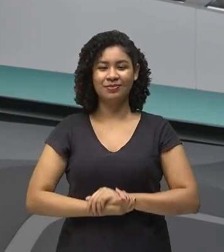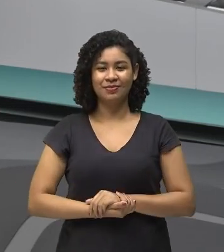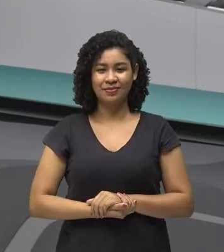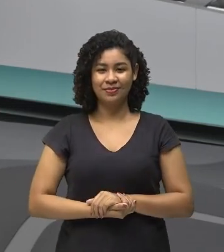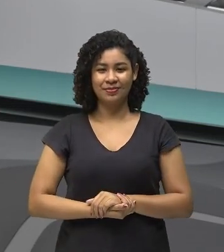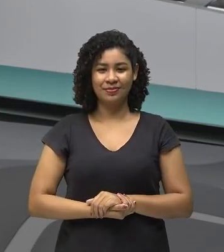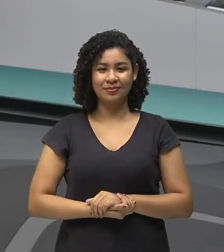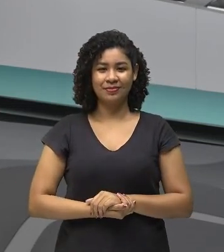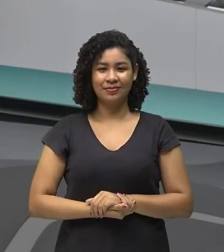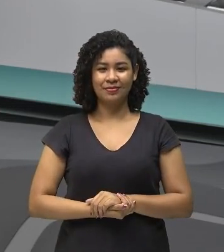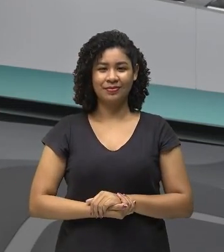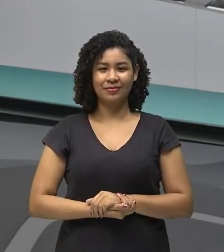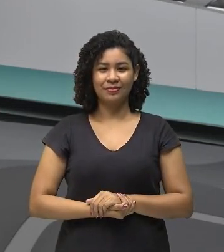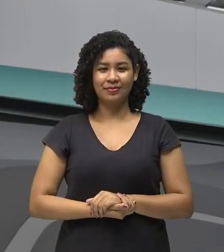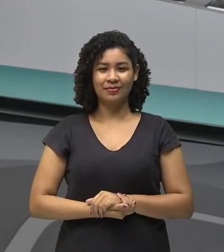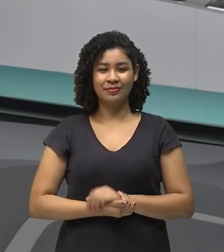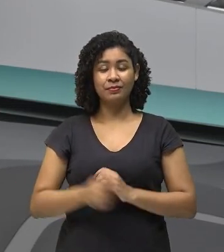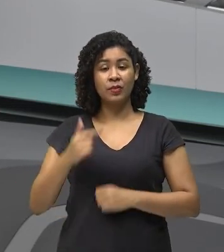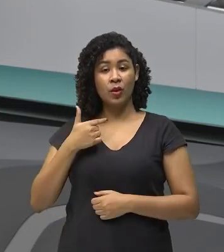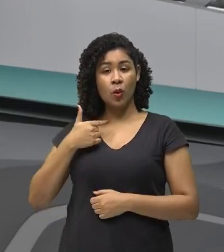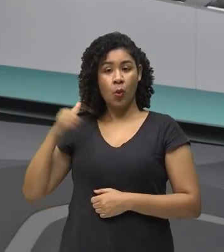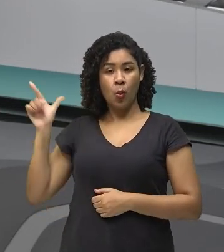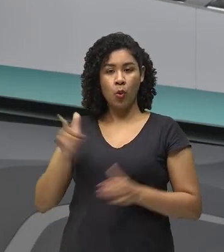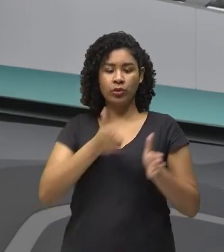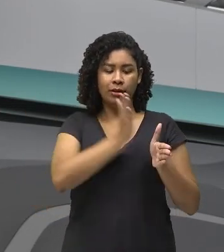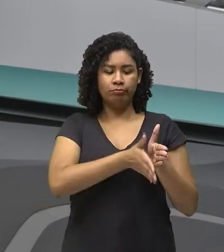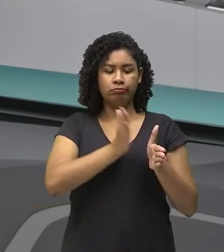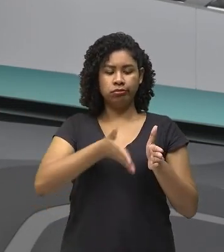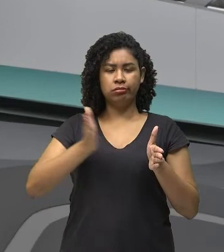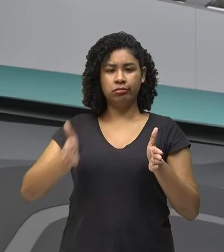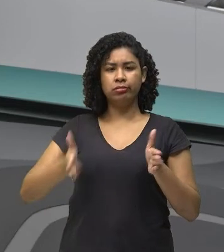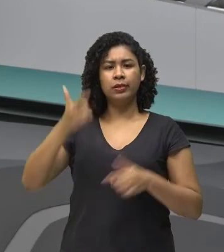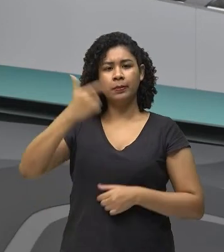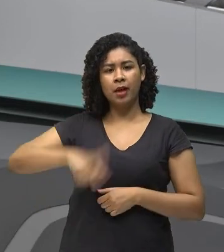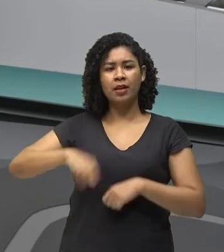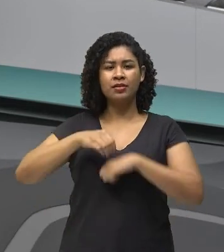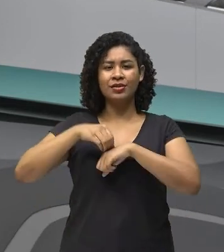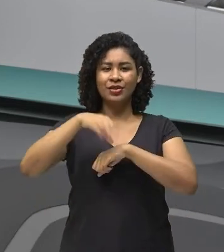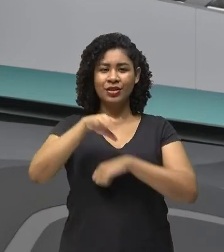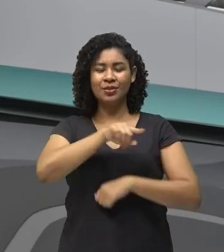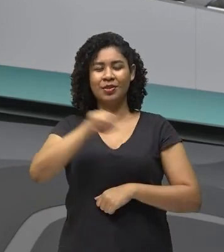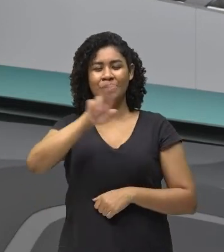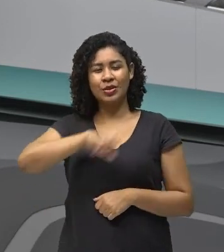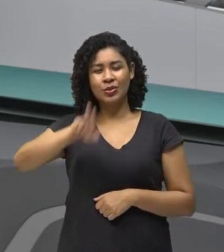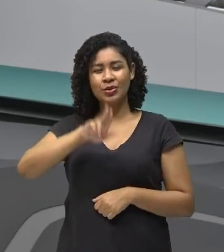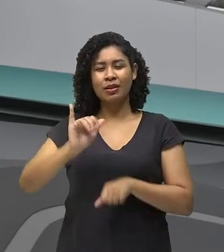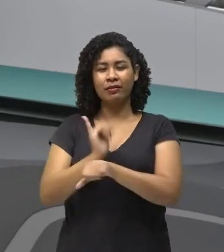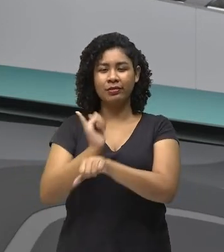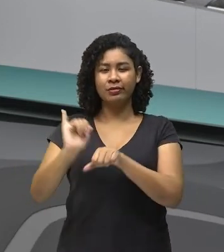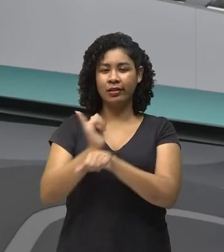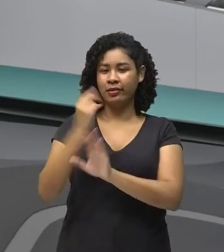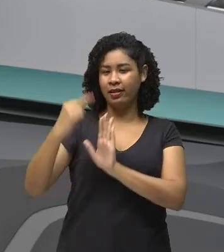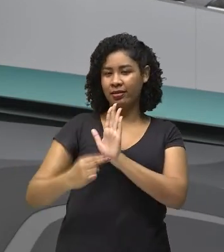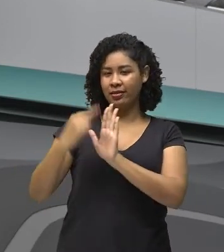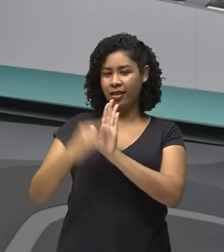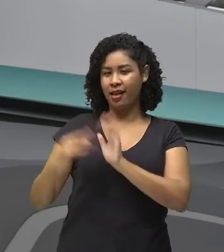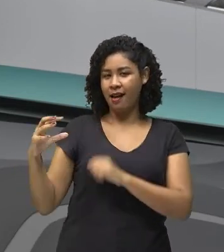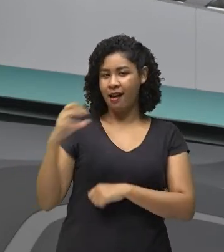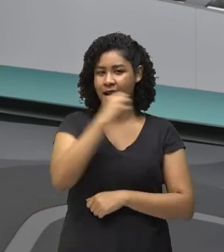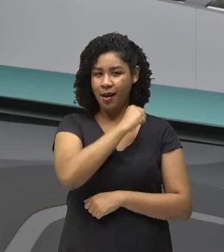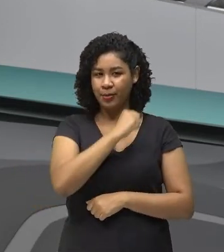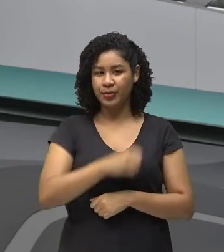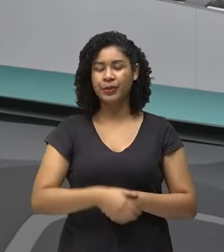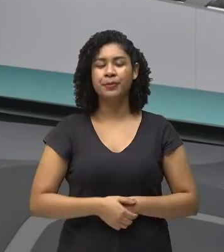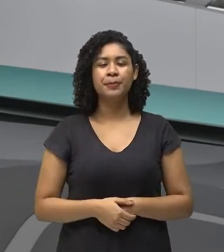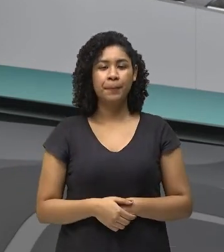frasal. Outros passos, o que mais que a gente pode utilizar para usar o skimming? A gente utiliza também, não